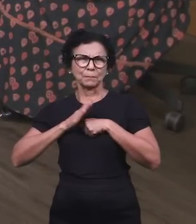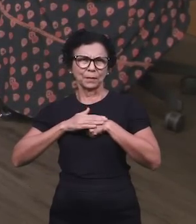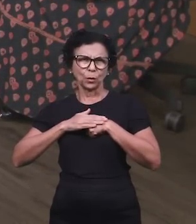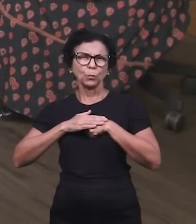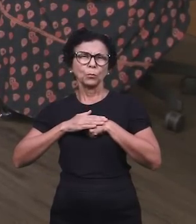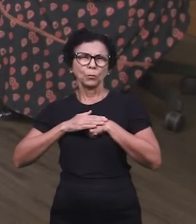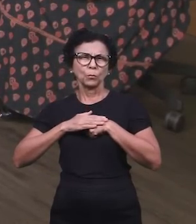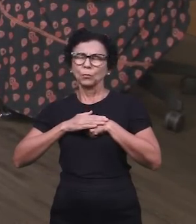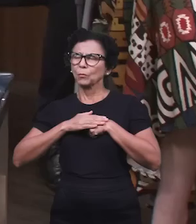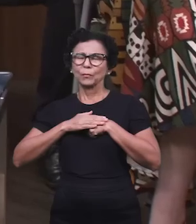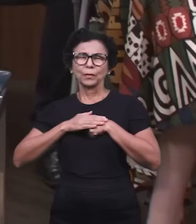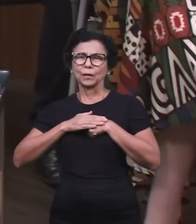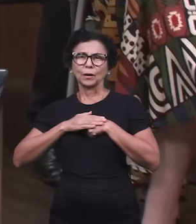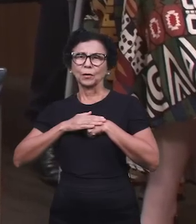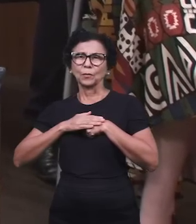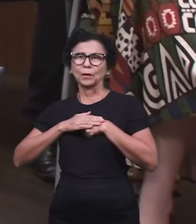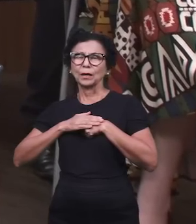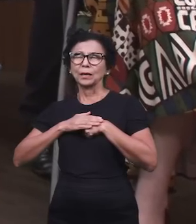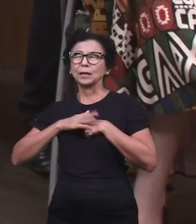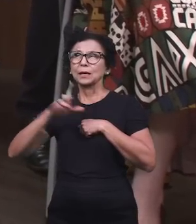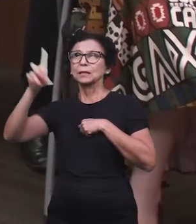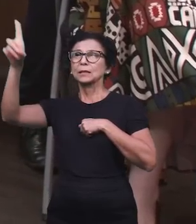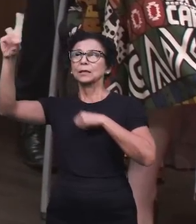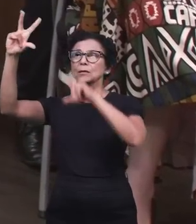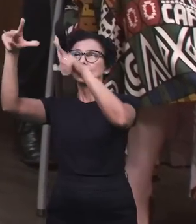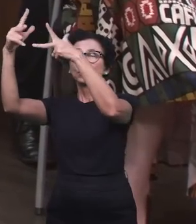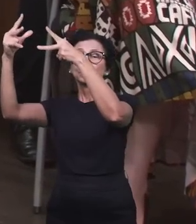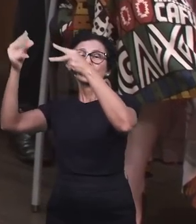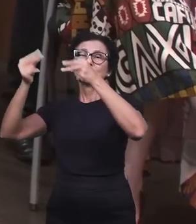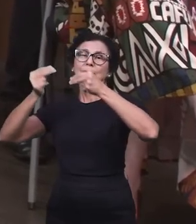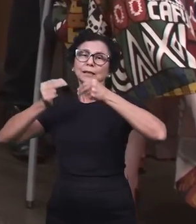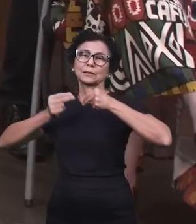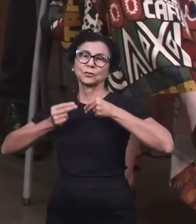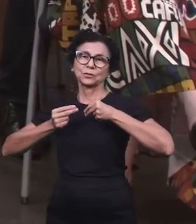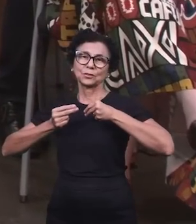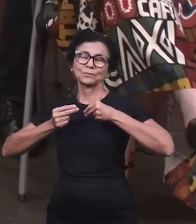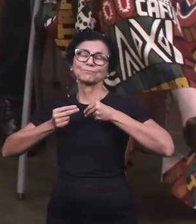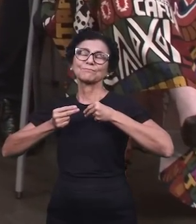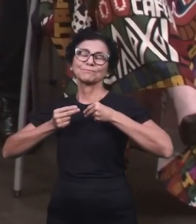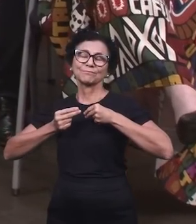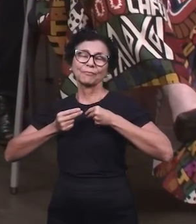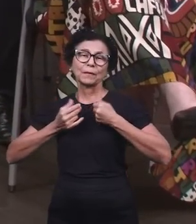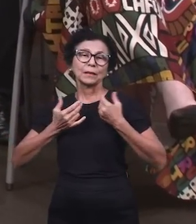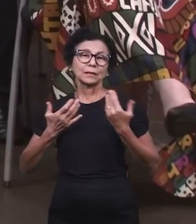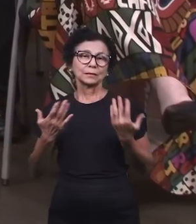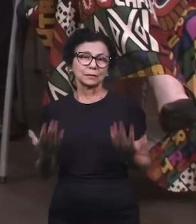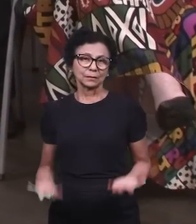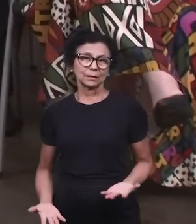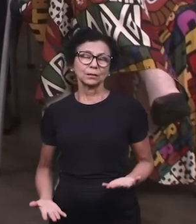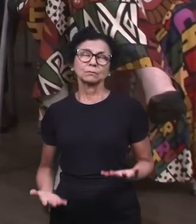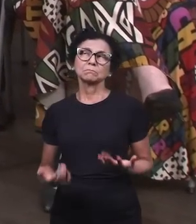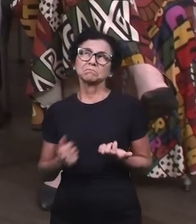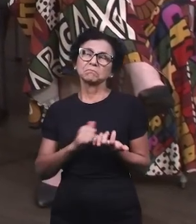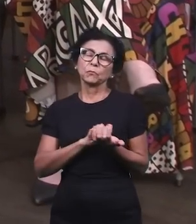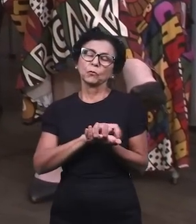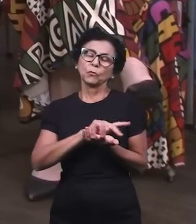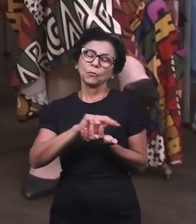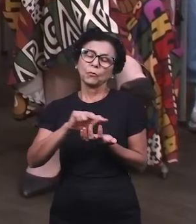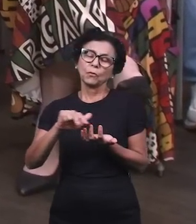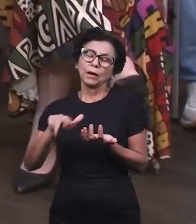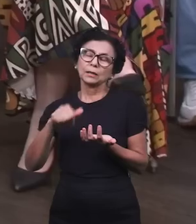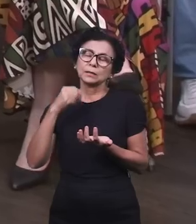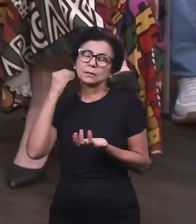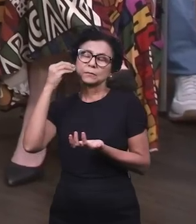do Senhor, o temor do Senhor, a esperança no Senhor. Quer dizer, você tem uma série